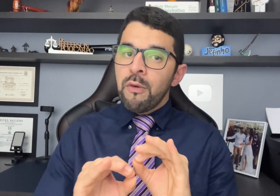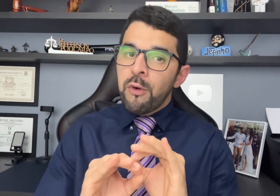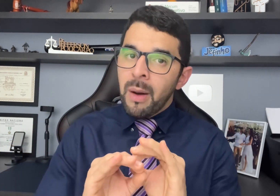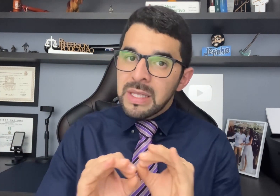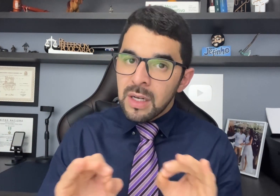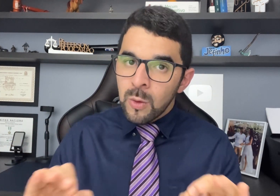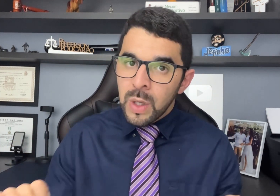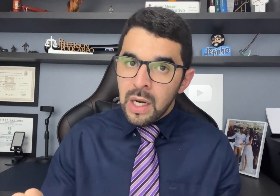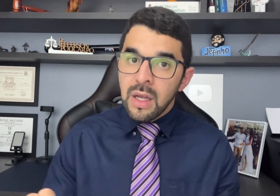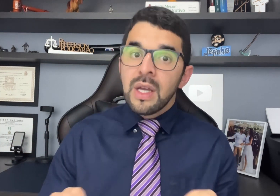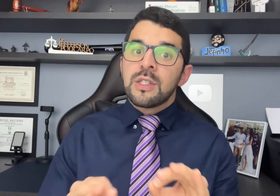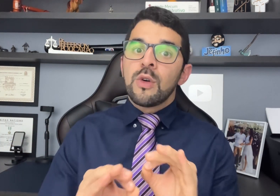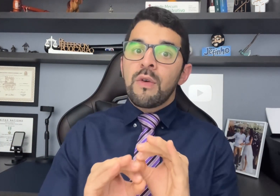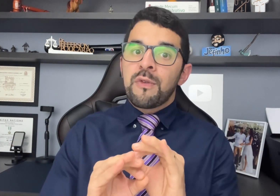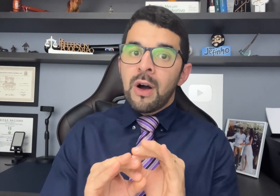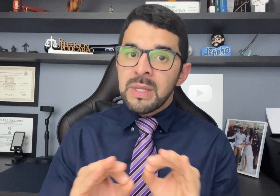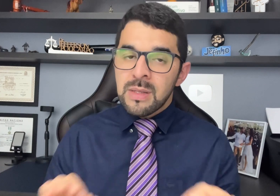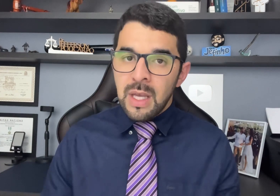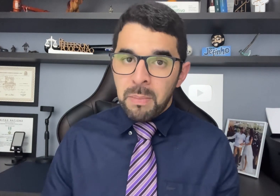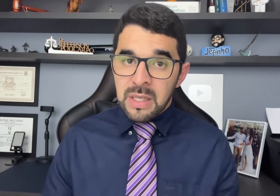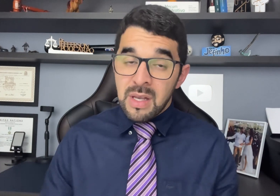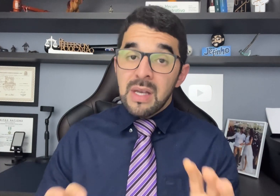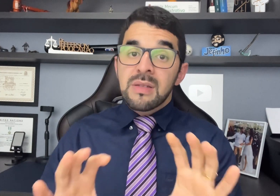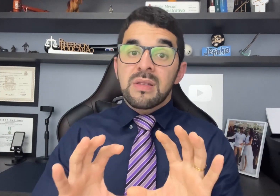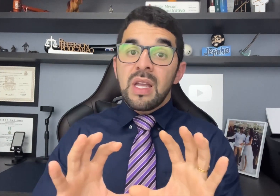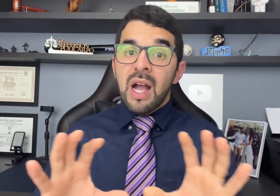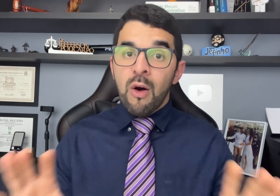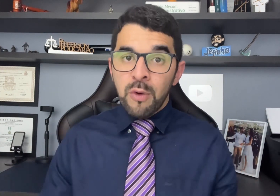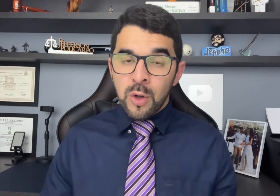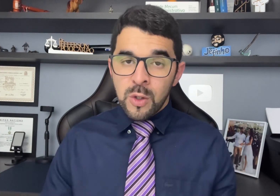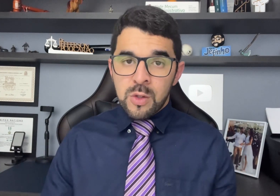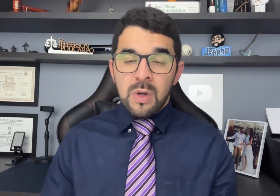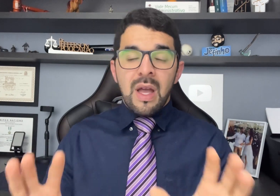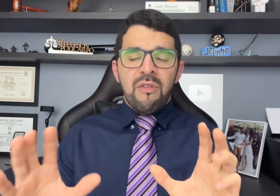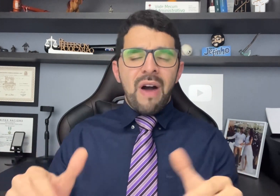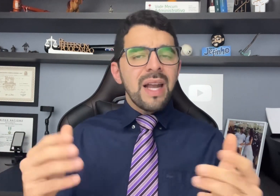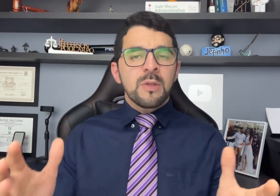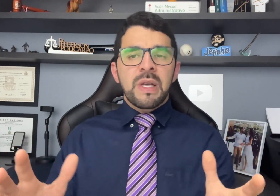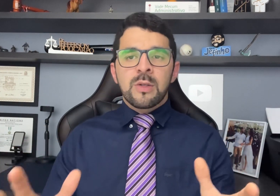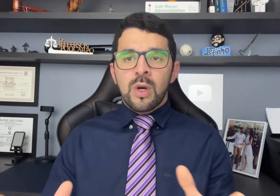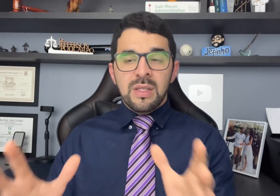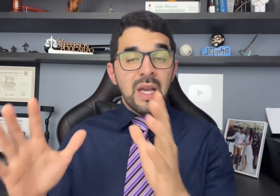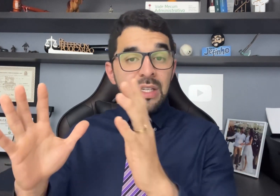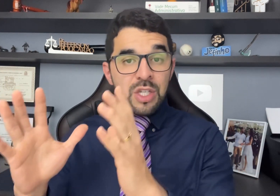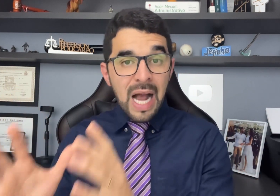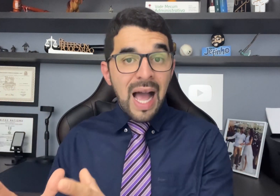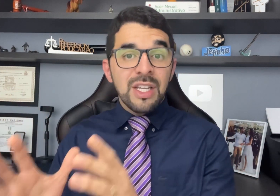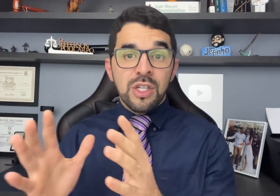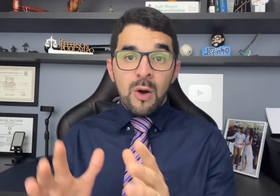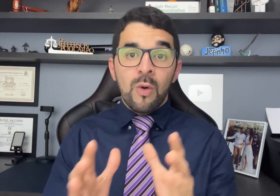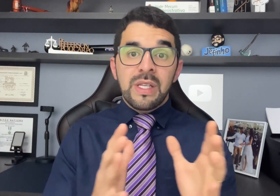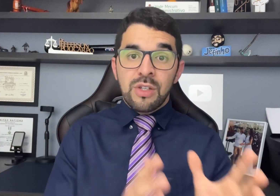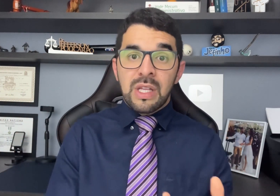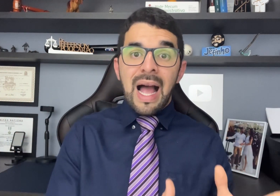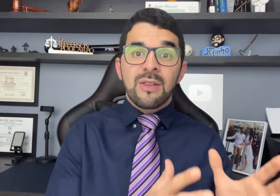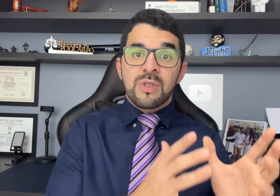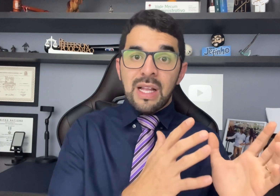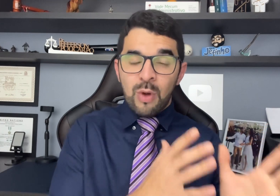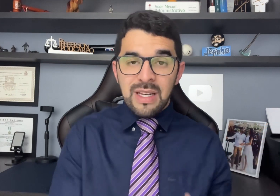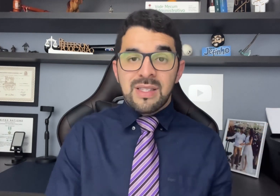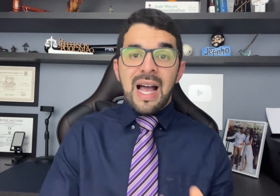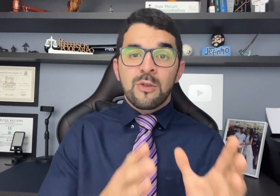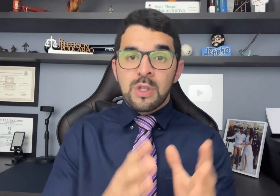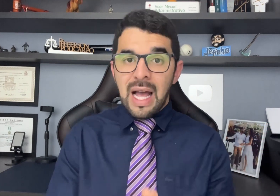de uma forma tranquila, de uma forma simples, sem alvoroço. Várias pessoas já estão com esses